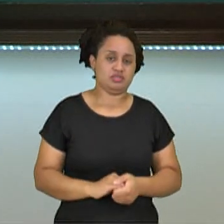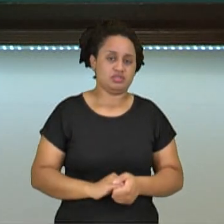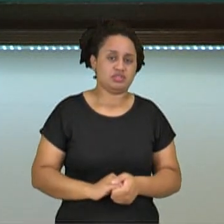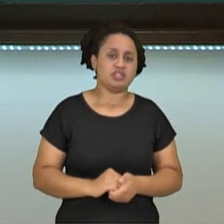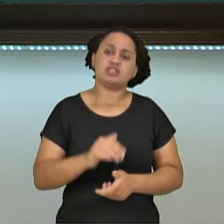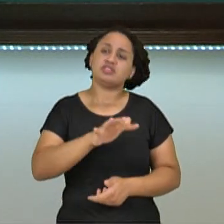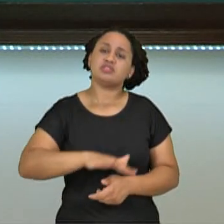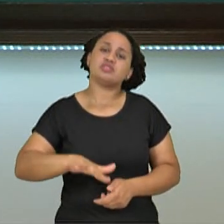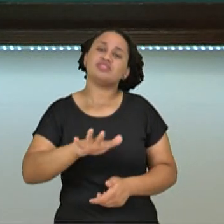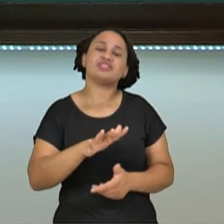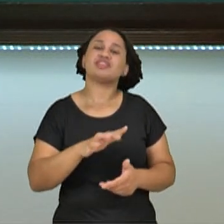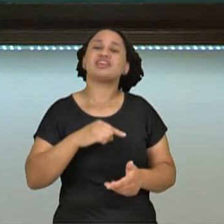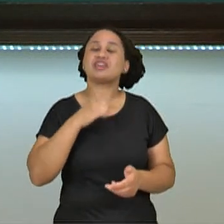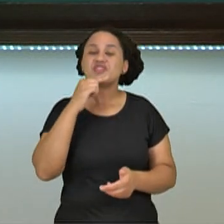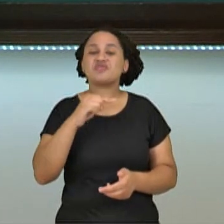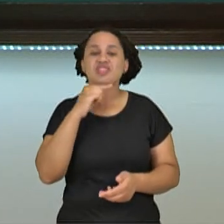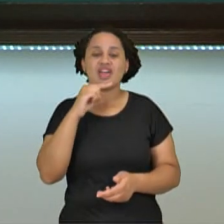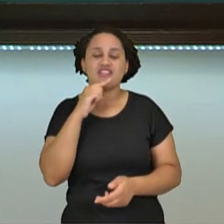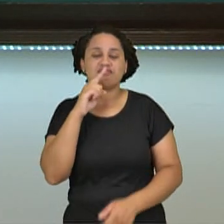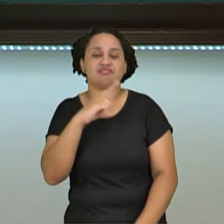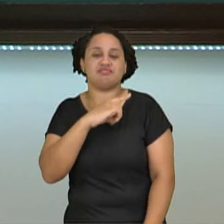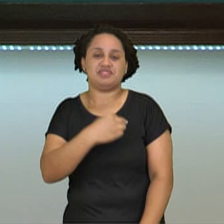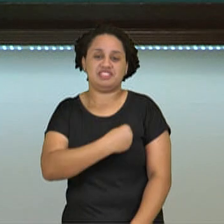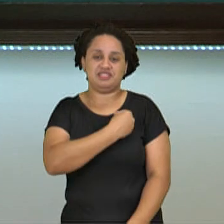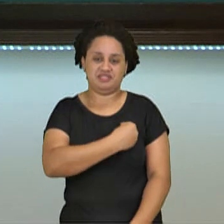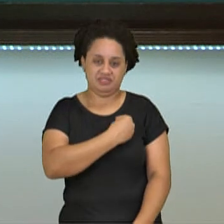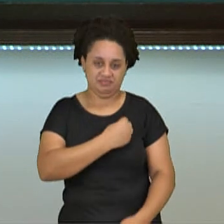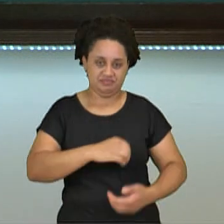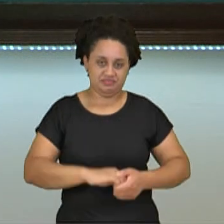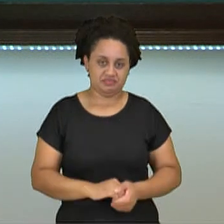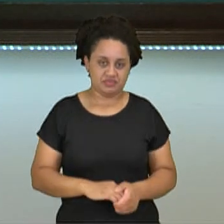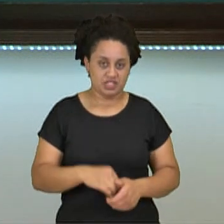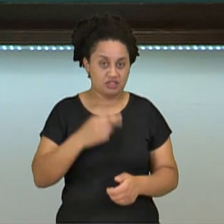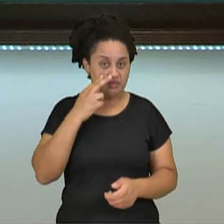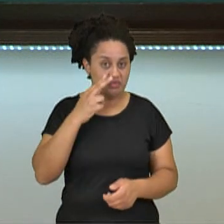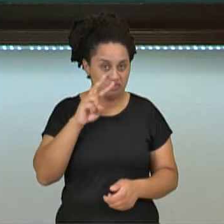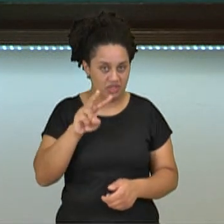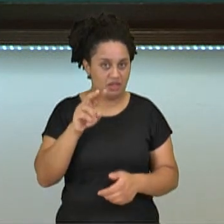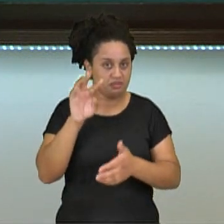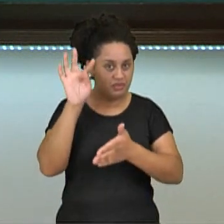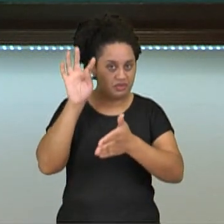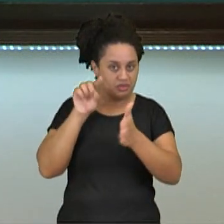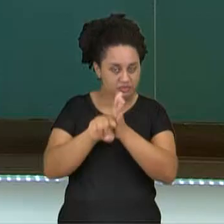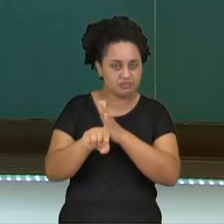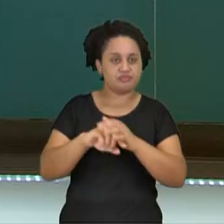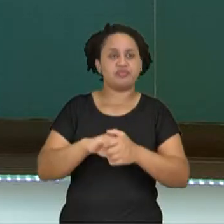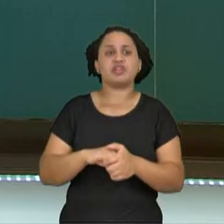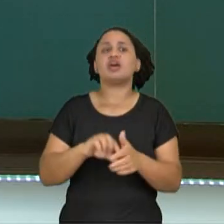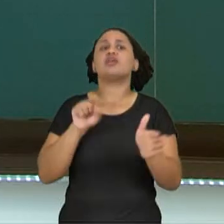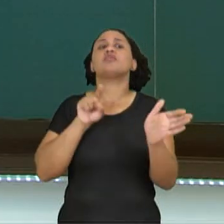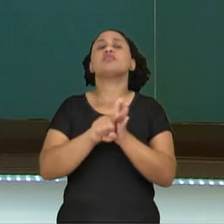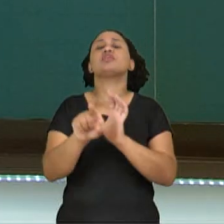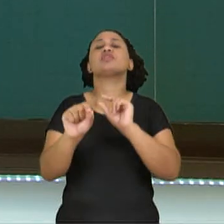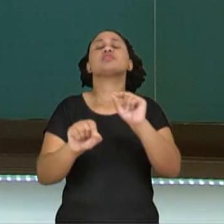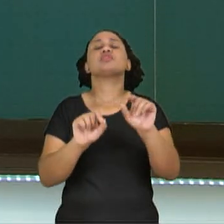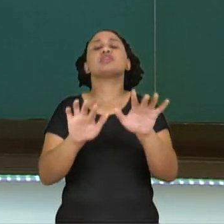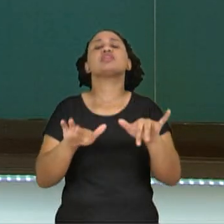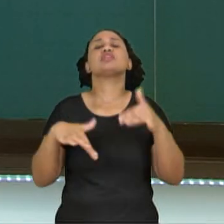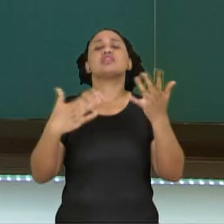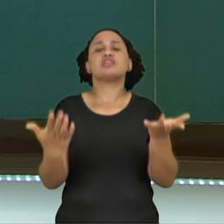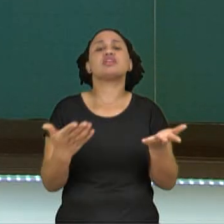não são propícias para o surgimento da vida. Então vamos dar uma olhadinha na pergunta? A pergunta diz assim, ó, será que